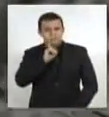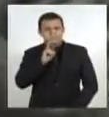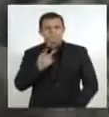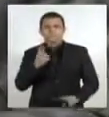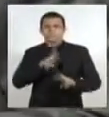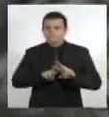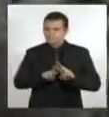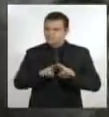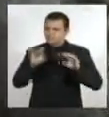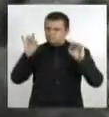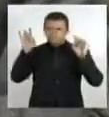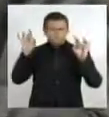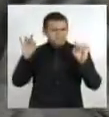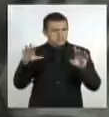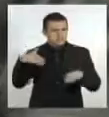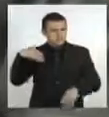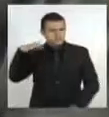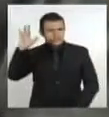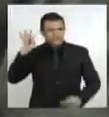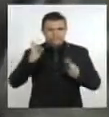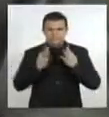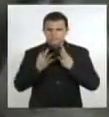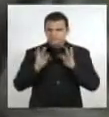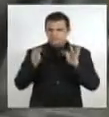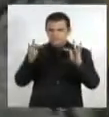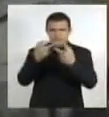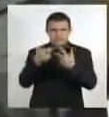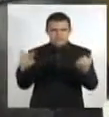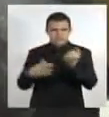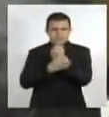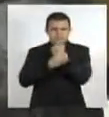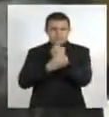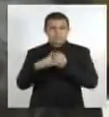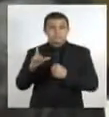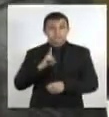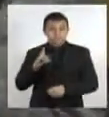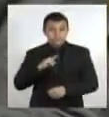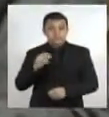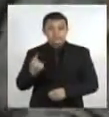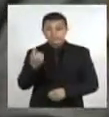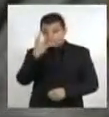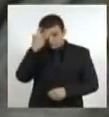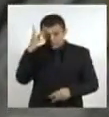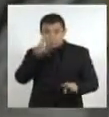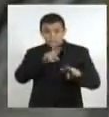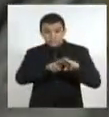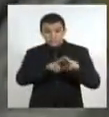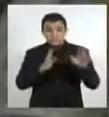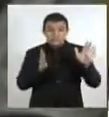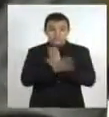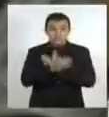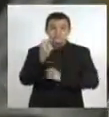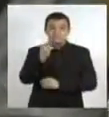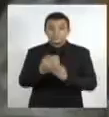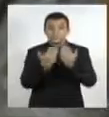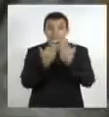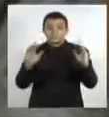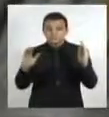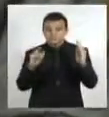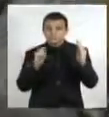altamente sofisticados, com altamente sistema de segurança, e que um preso fugiu para a porta da frente e ainda deixou um